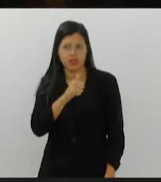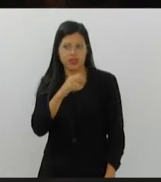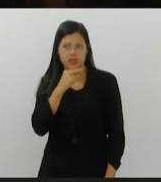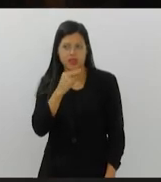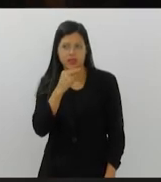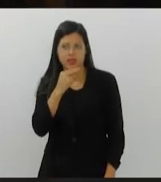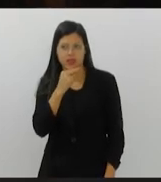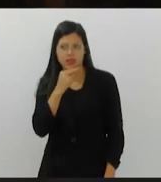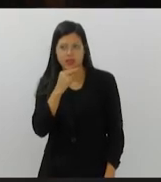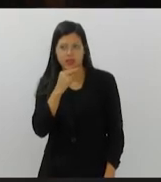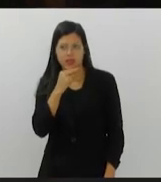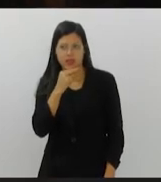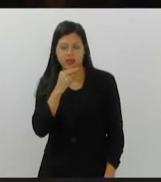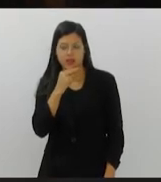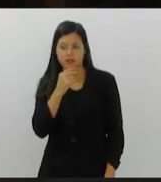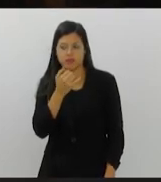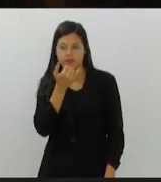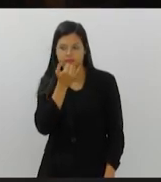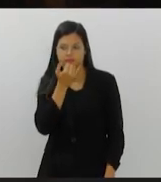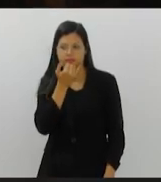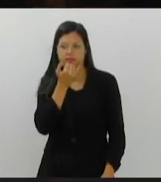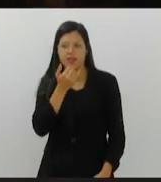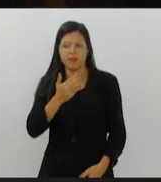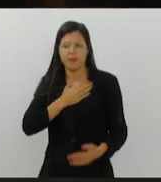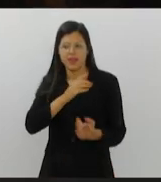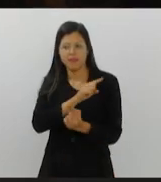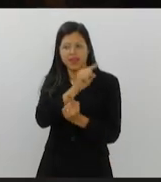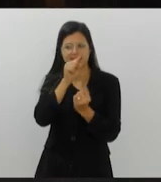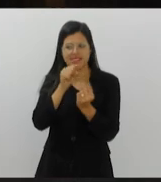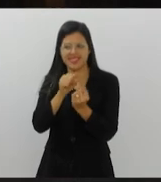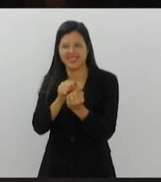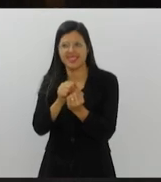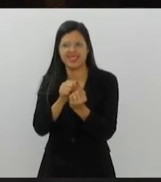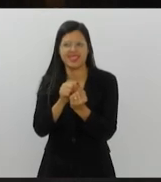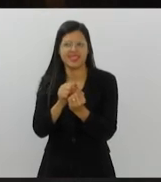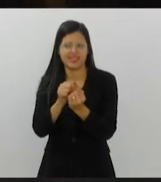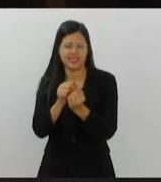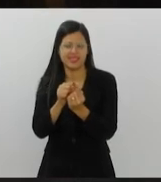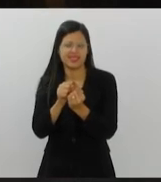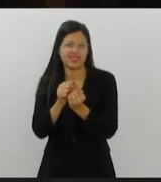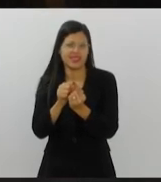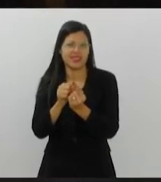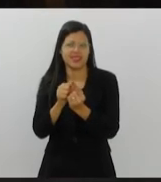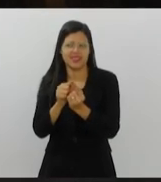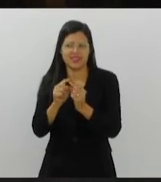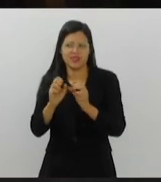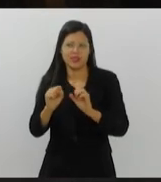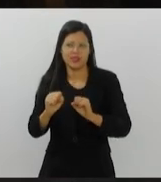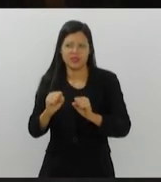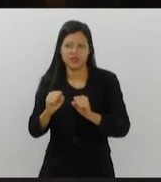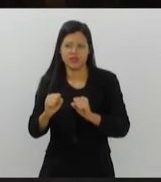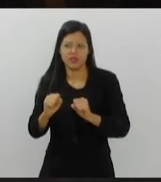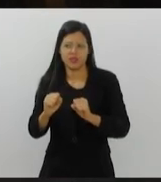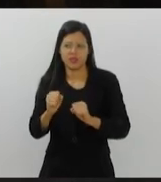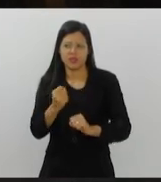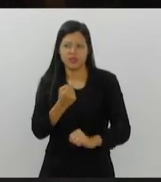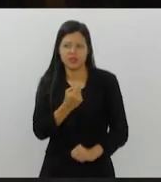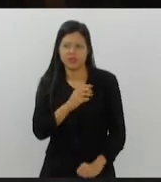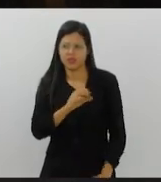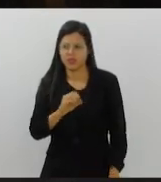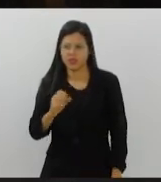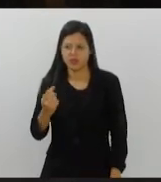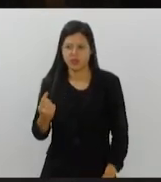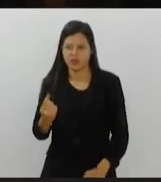uma: lutar para causas do meu segmento racial. E outra coisa que eu